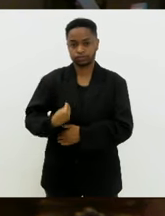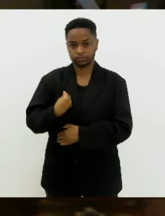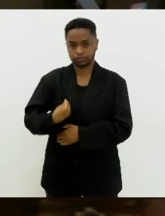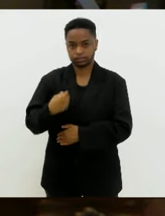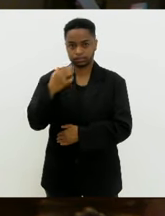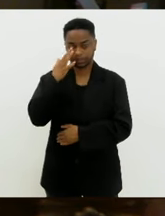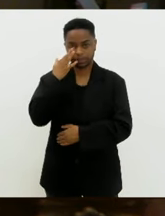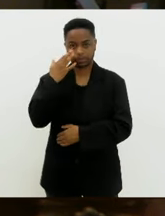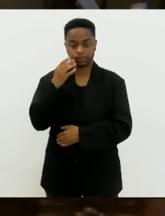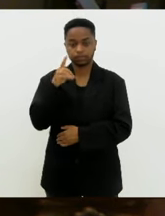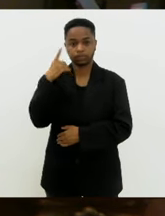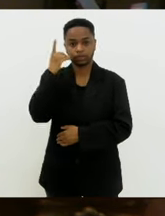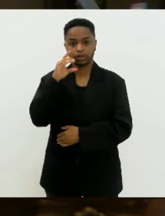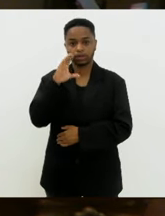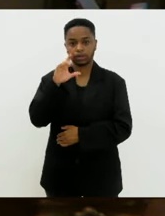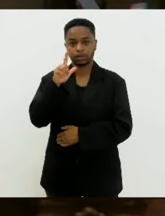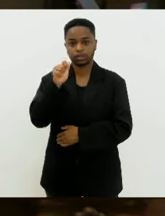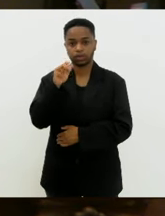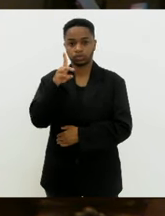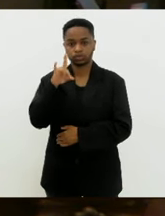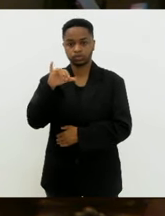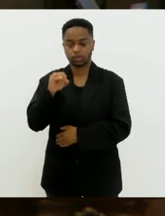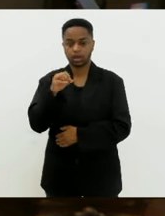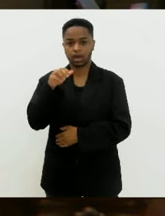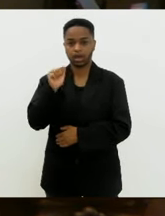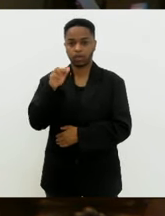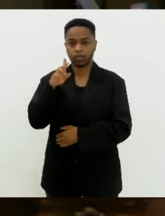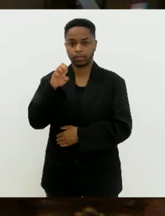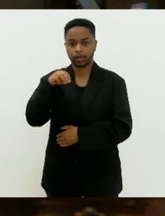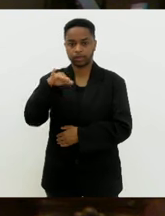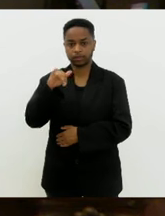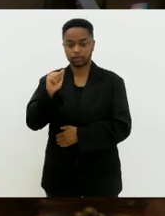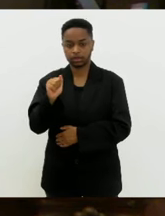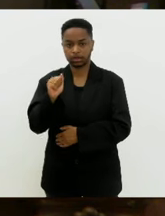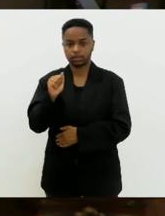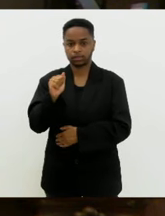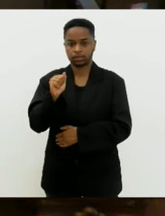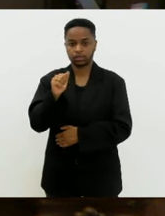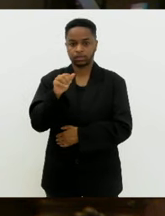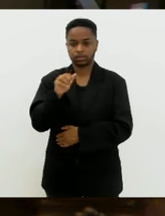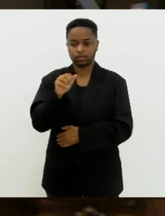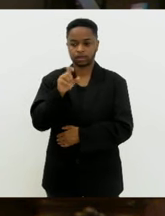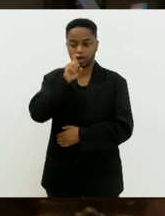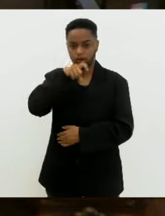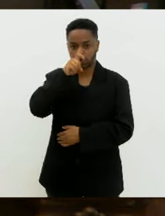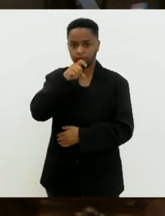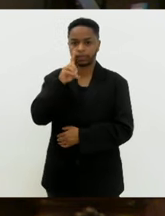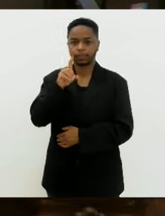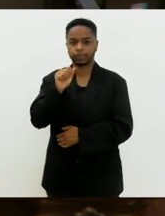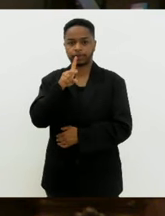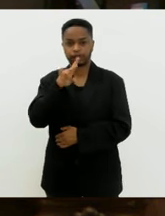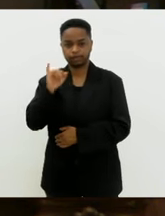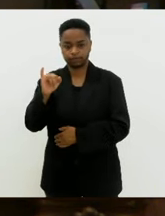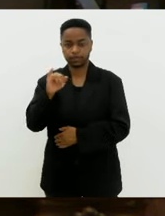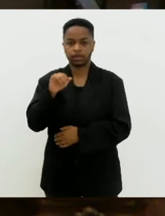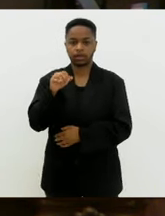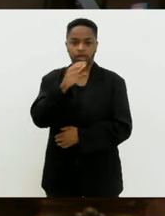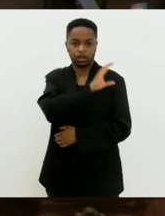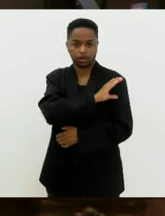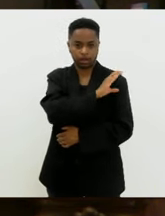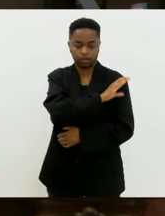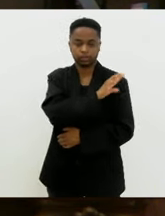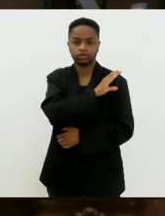Cláudio Almeida de Araruama, Davi Andrew de Campos, Lavínia Cordeiro, Érica Carvalho,